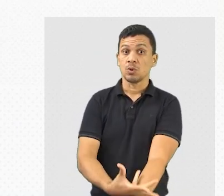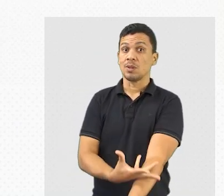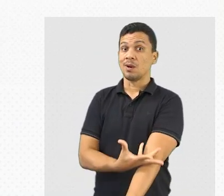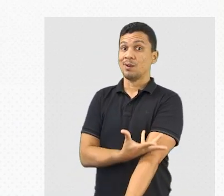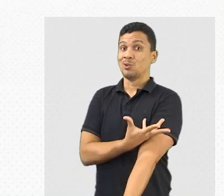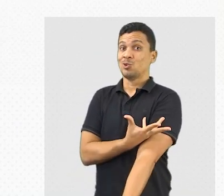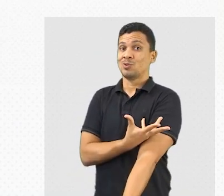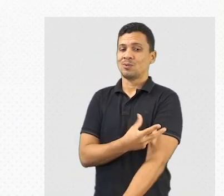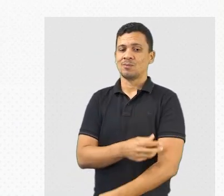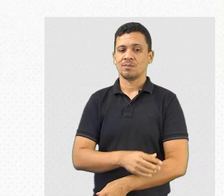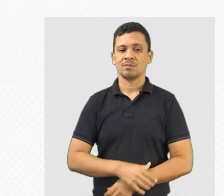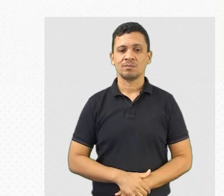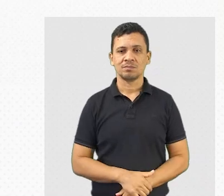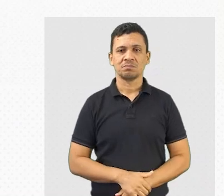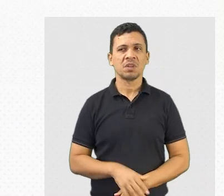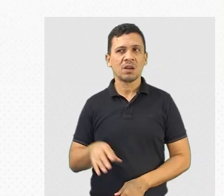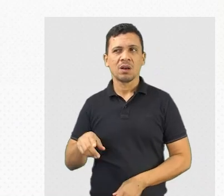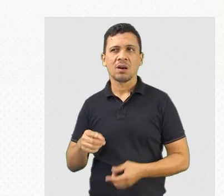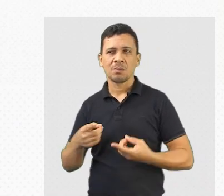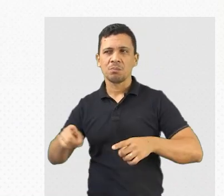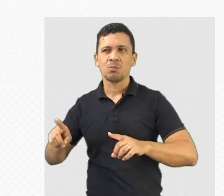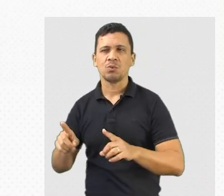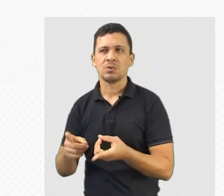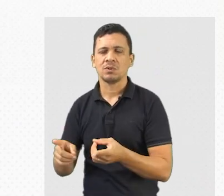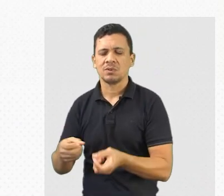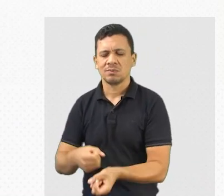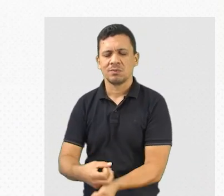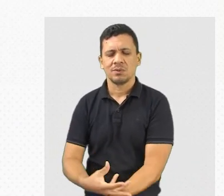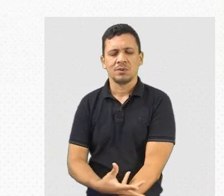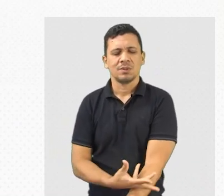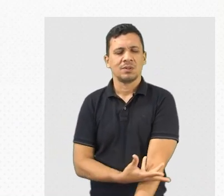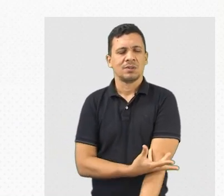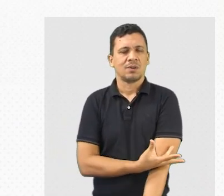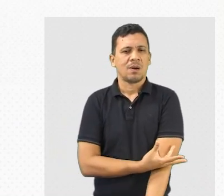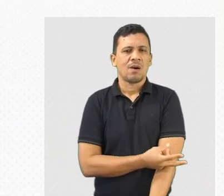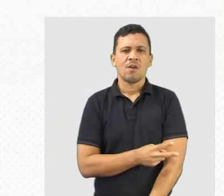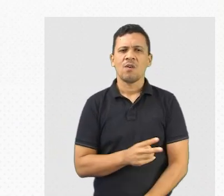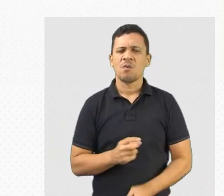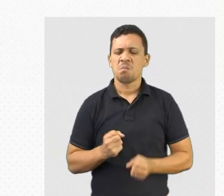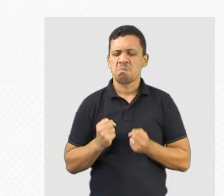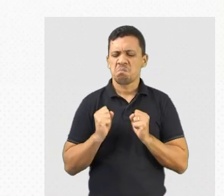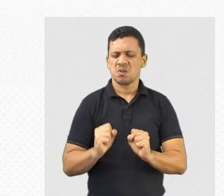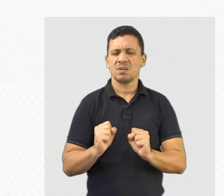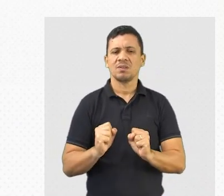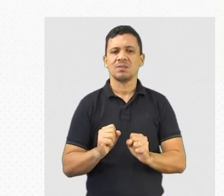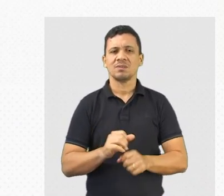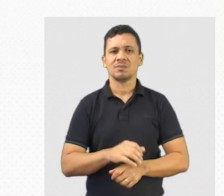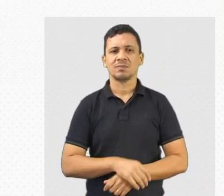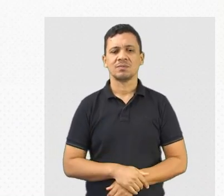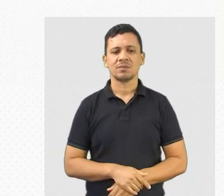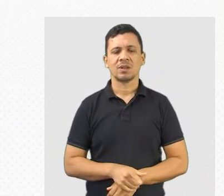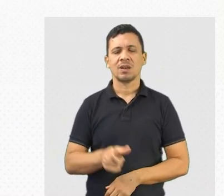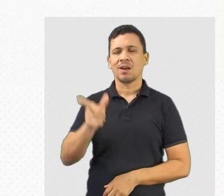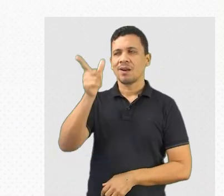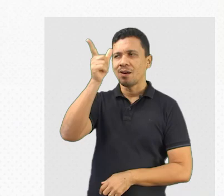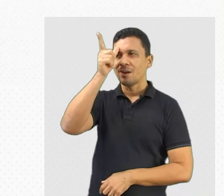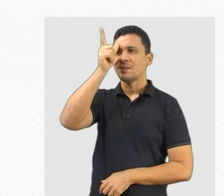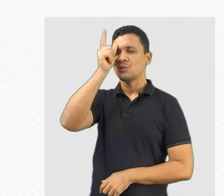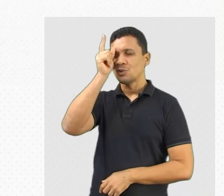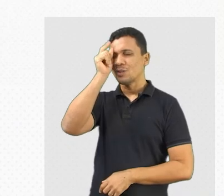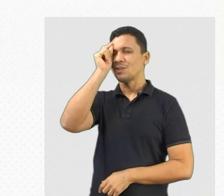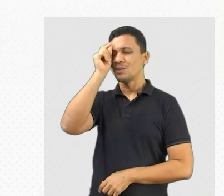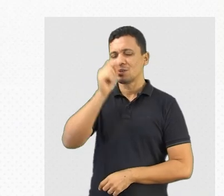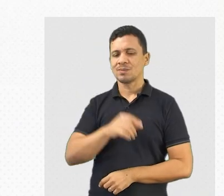emocionante. Me deixou muito emotiva. Powerful, poderoso ou poderosa. Relaxing,